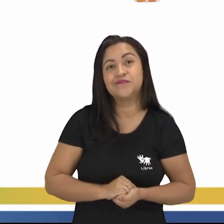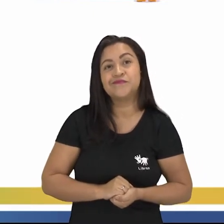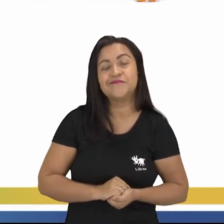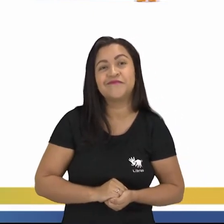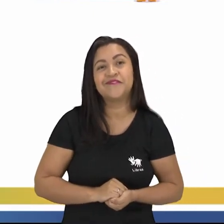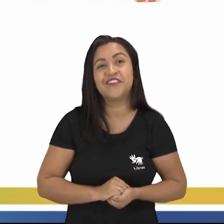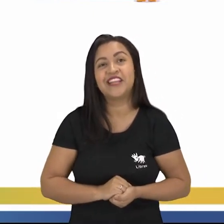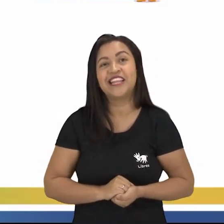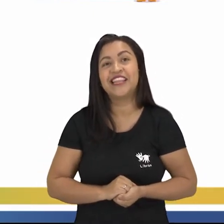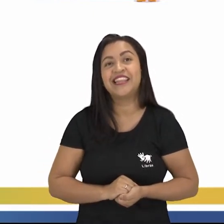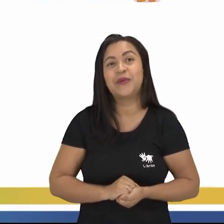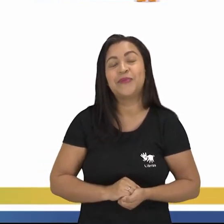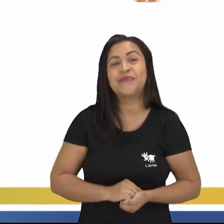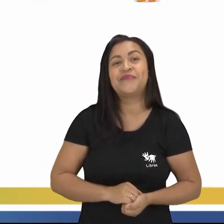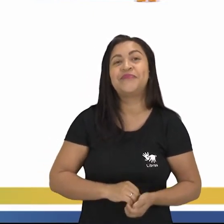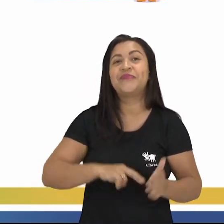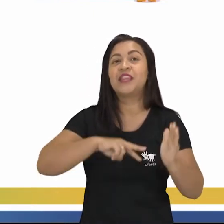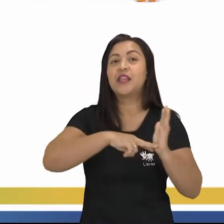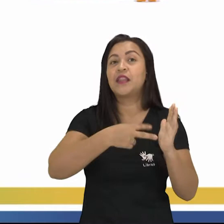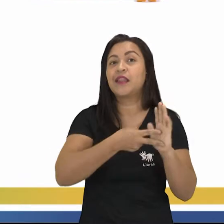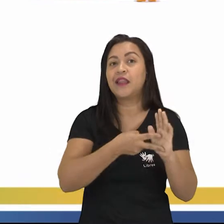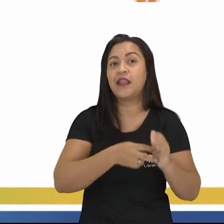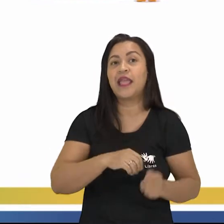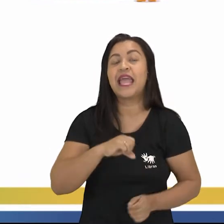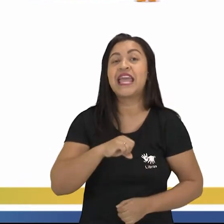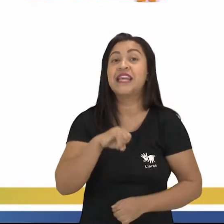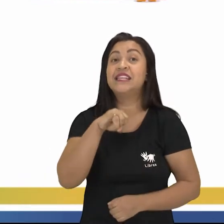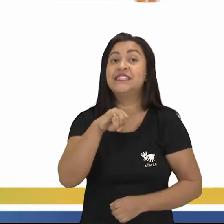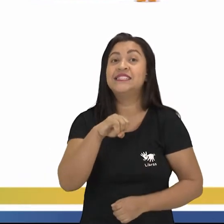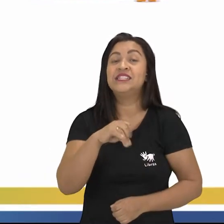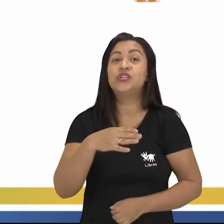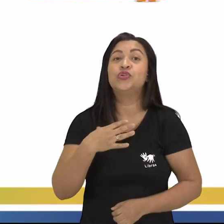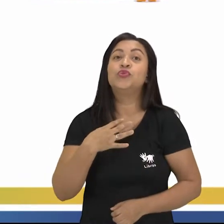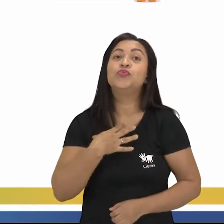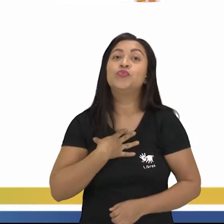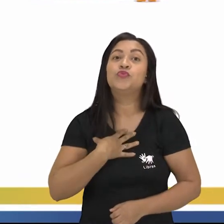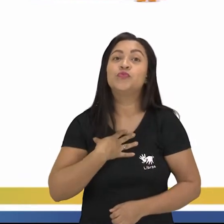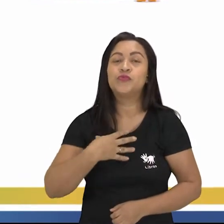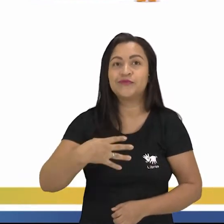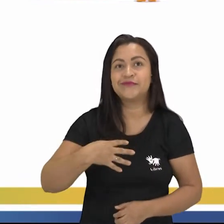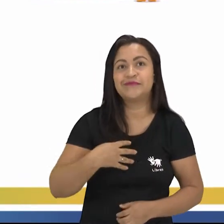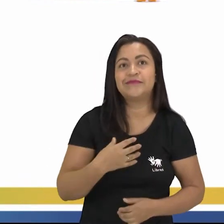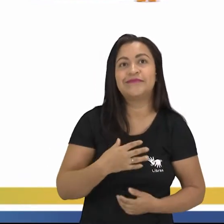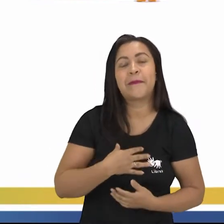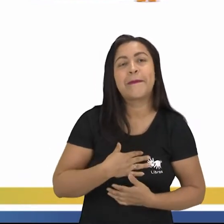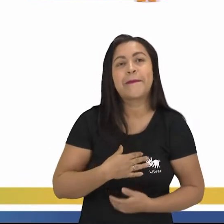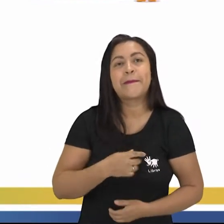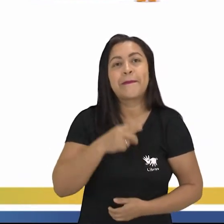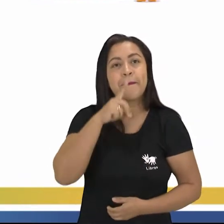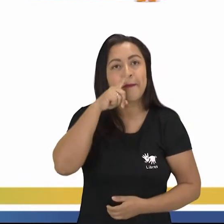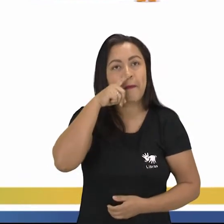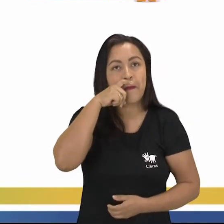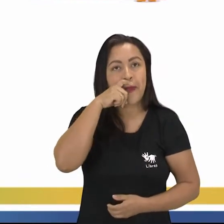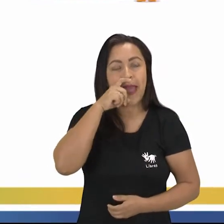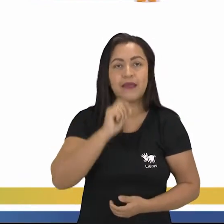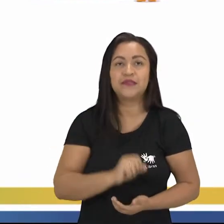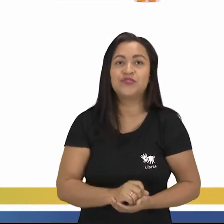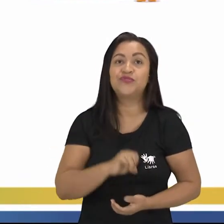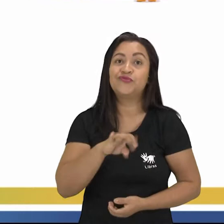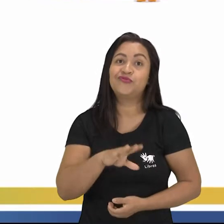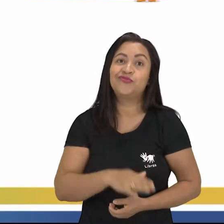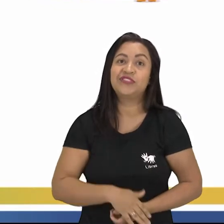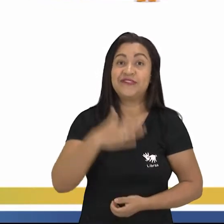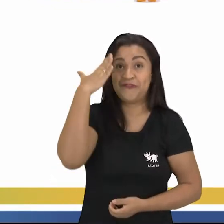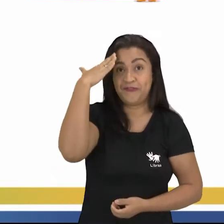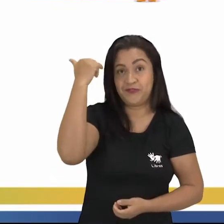famous. Então, se meus pais fossem celebridades, eles seriam muito famosos. Realidade,